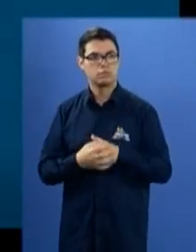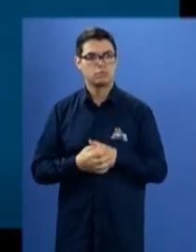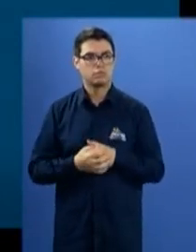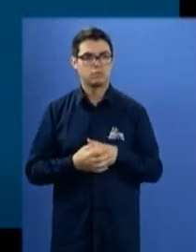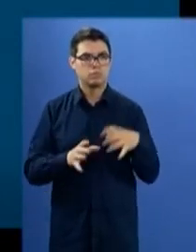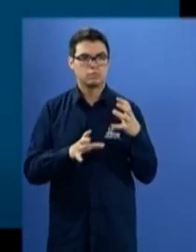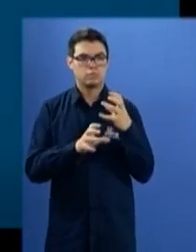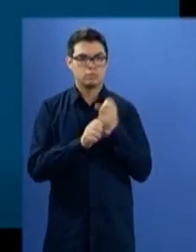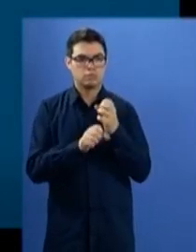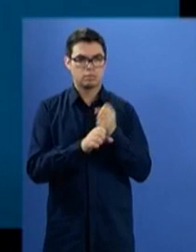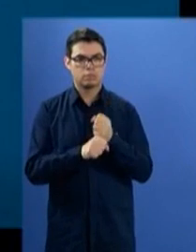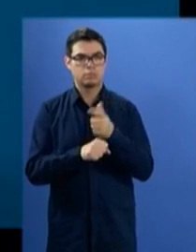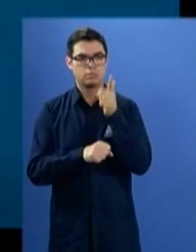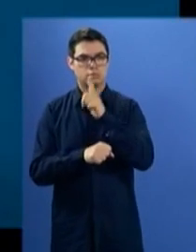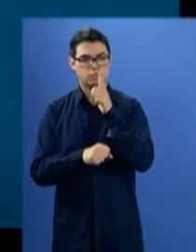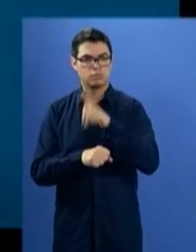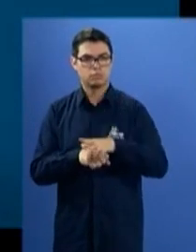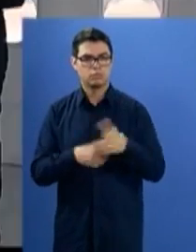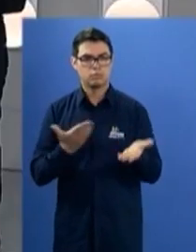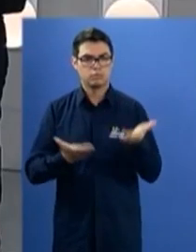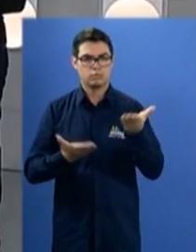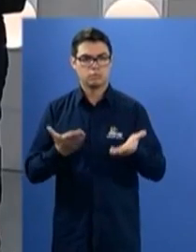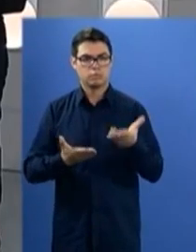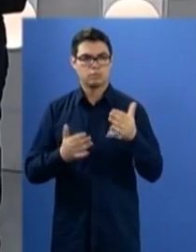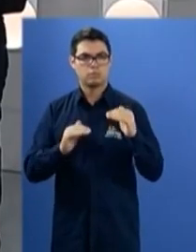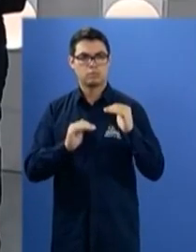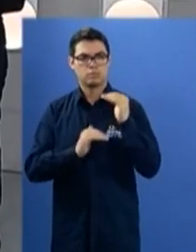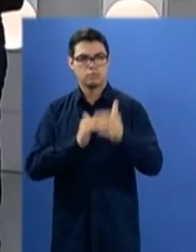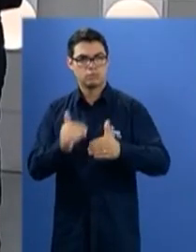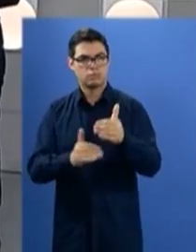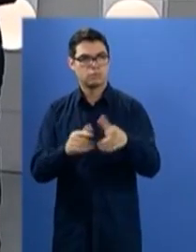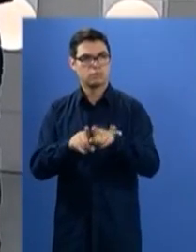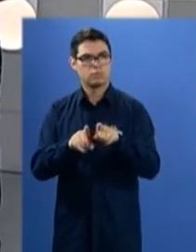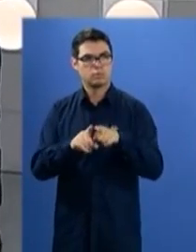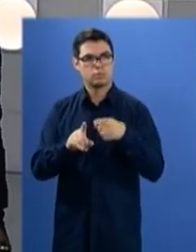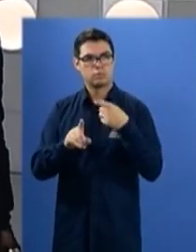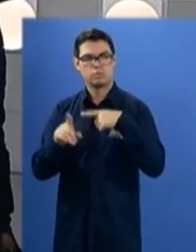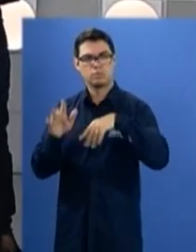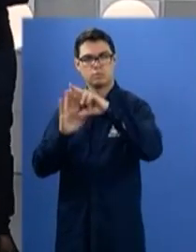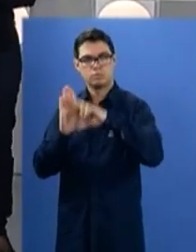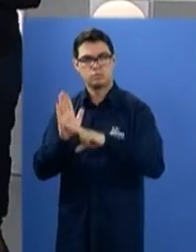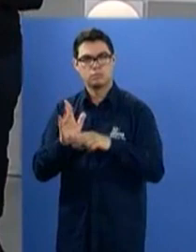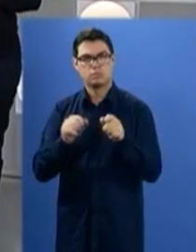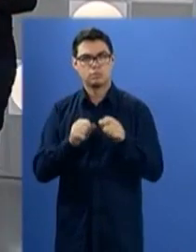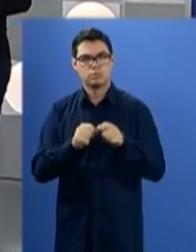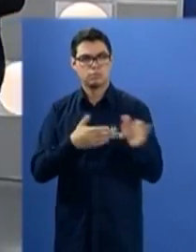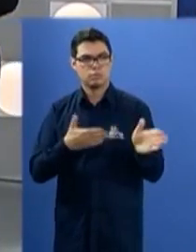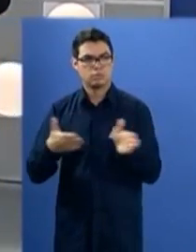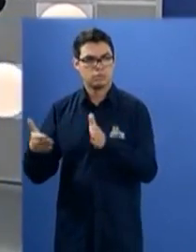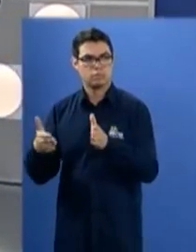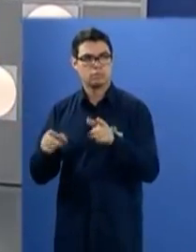ou determinar orçamentos, balancear produção, roteiros de fabricação e